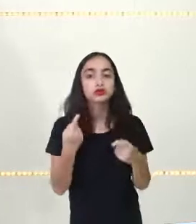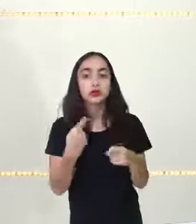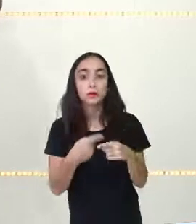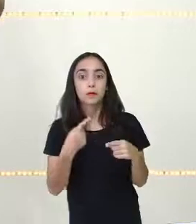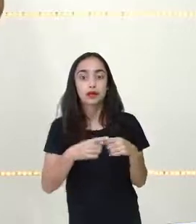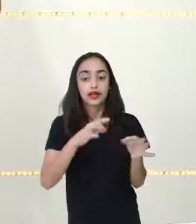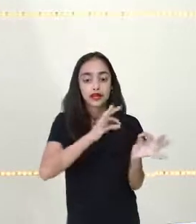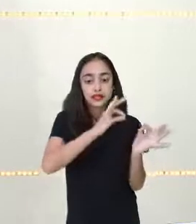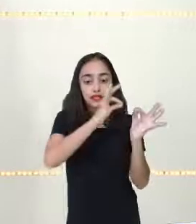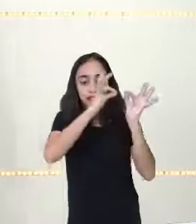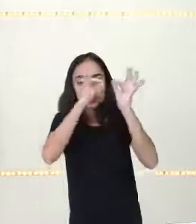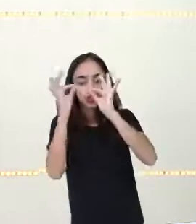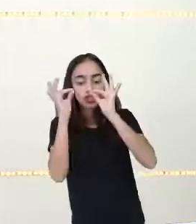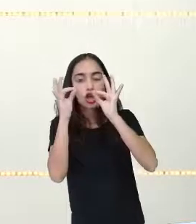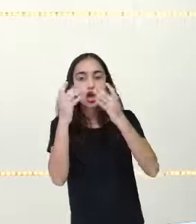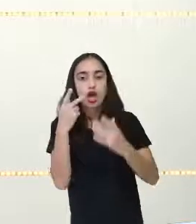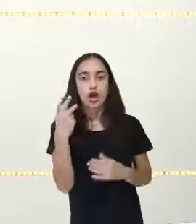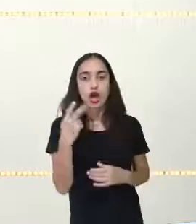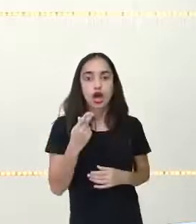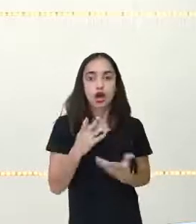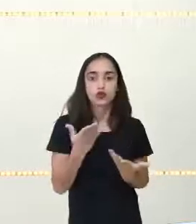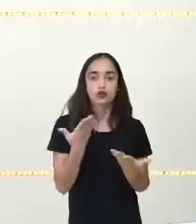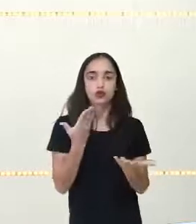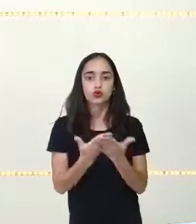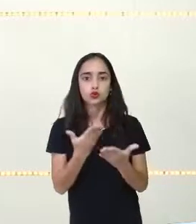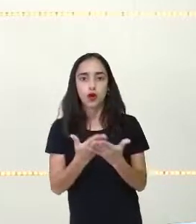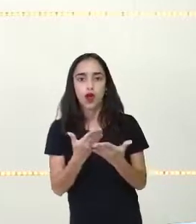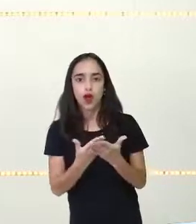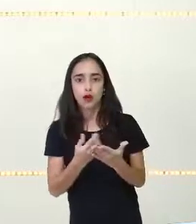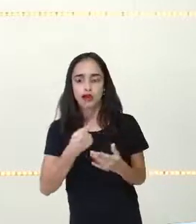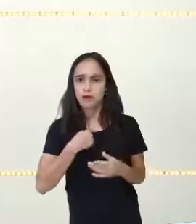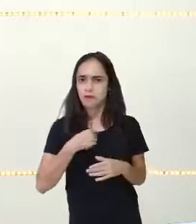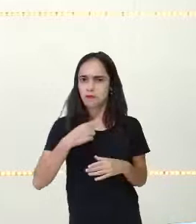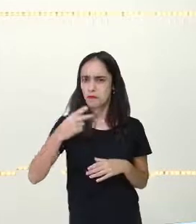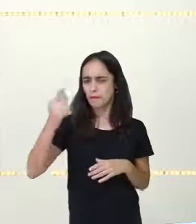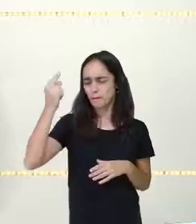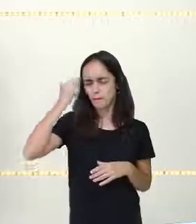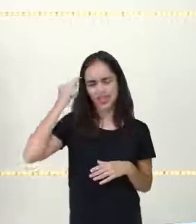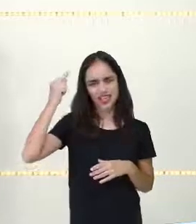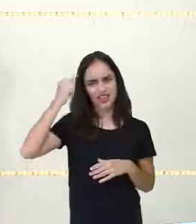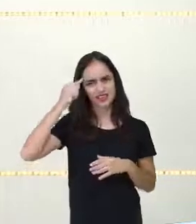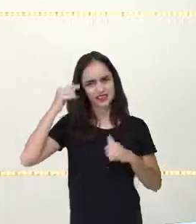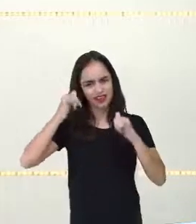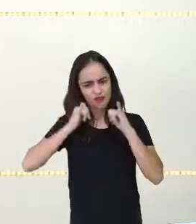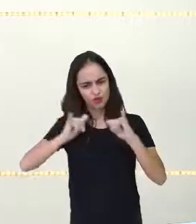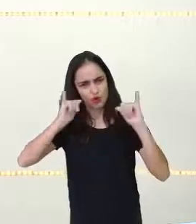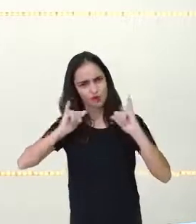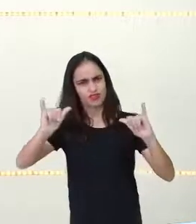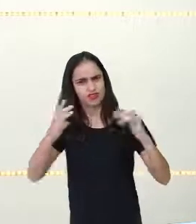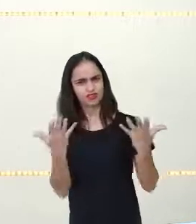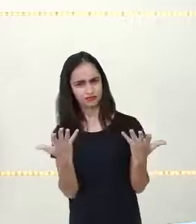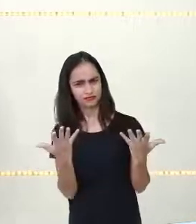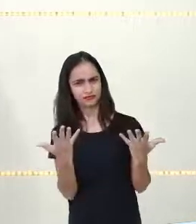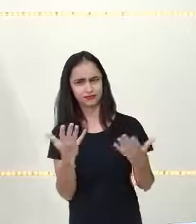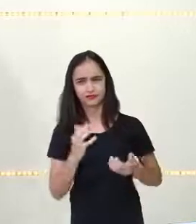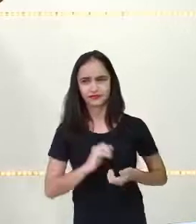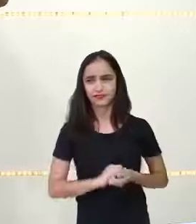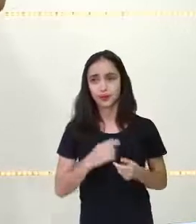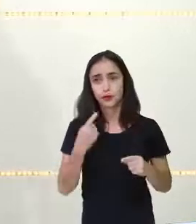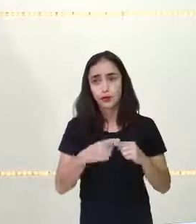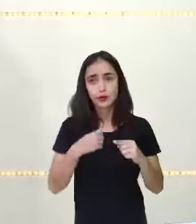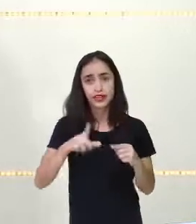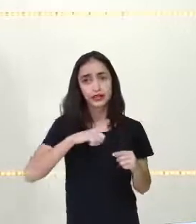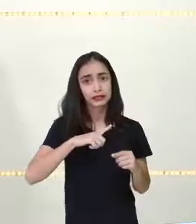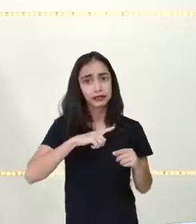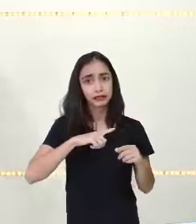lembra que a senhora disse que notícia olha tem título que é a manchete tem o subtítulo tem a lide que é o primeiro